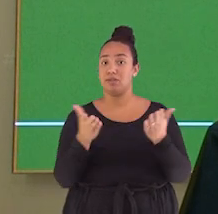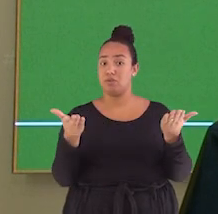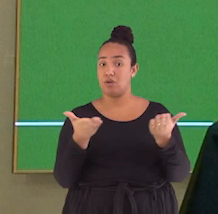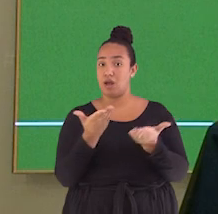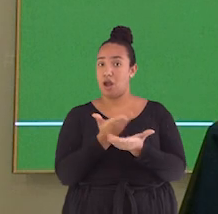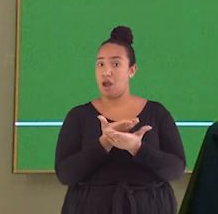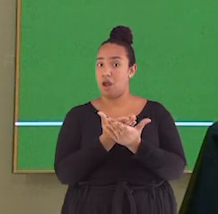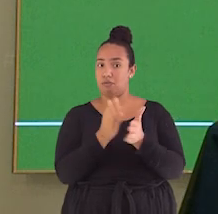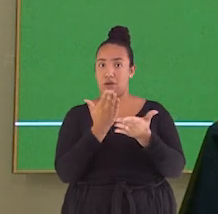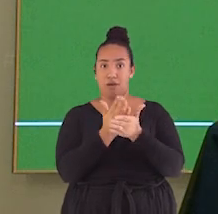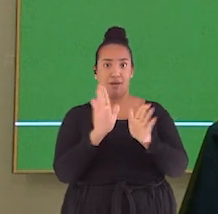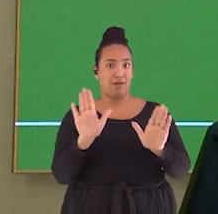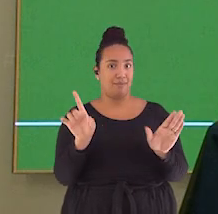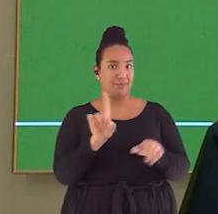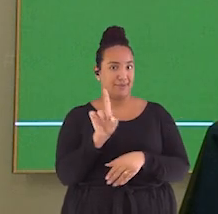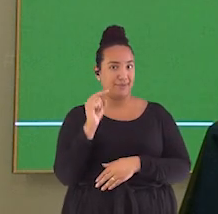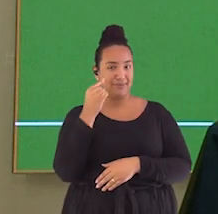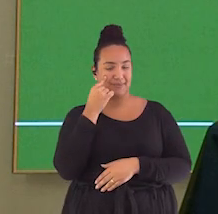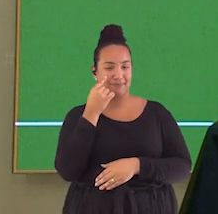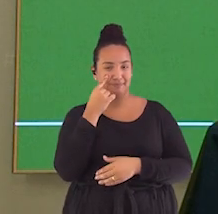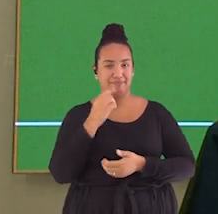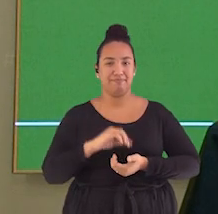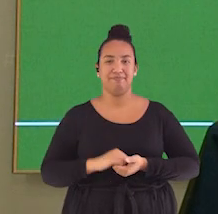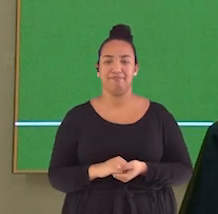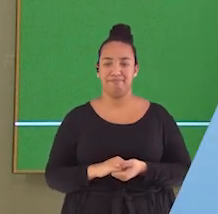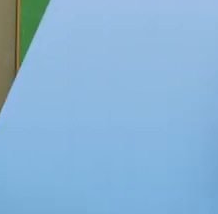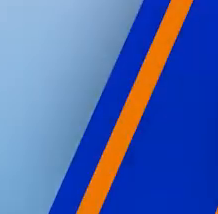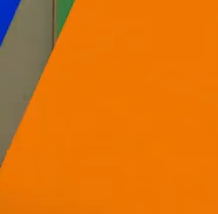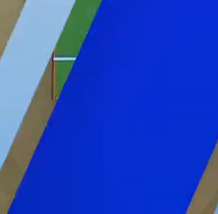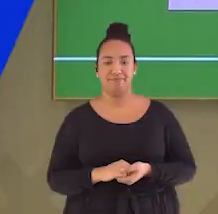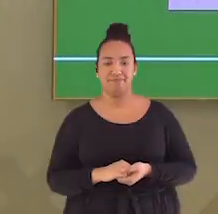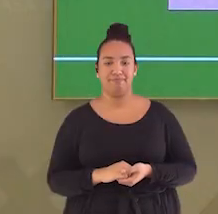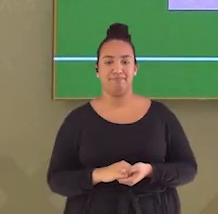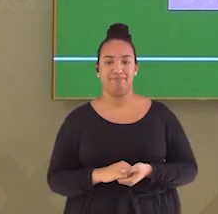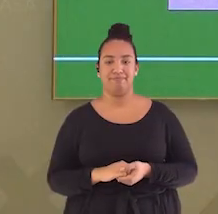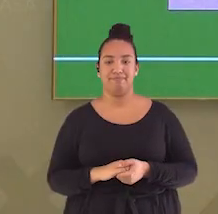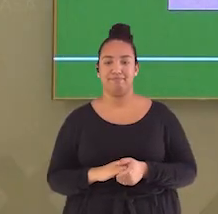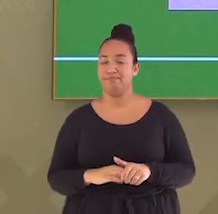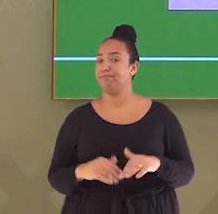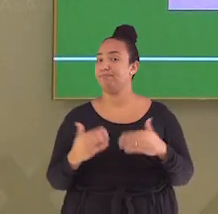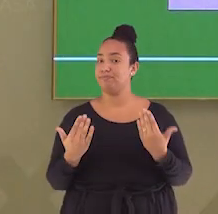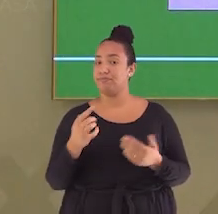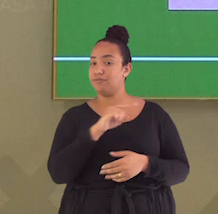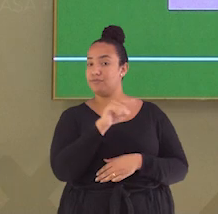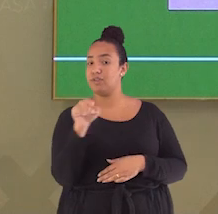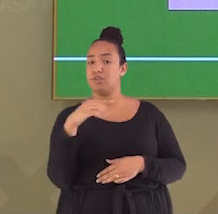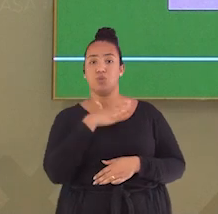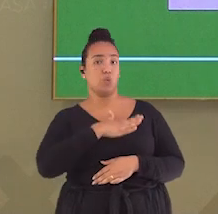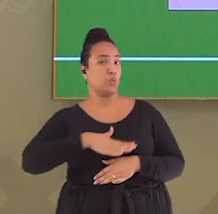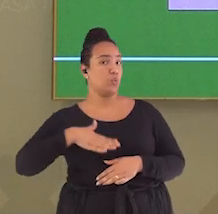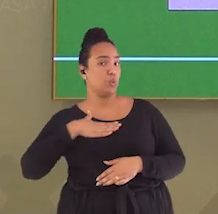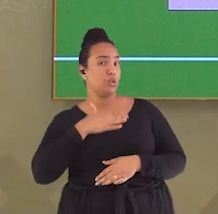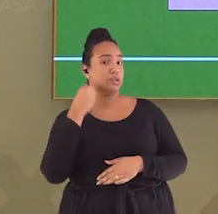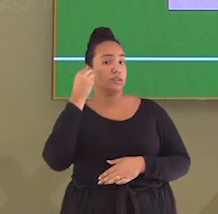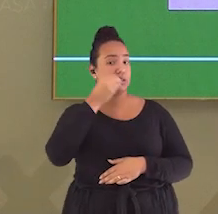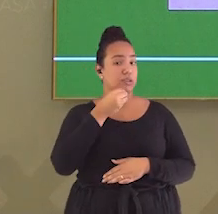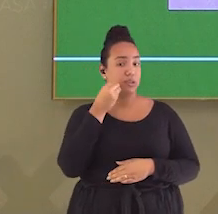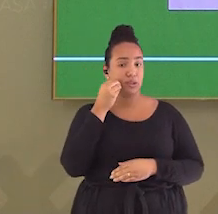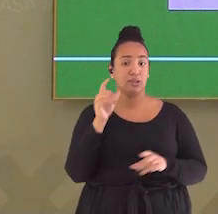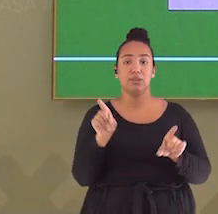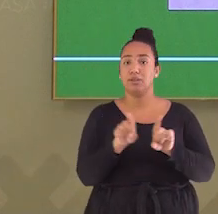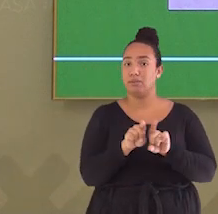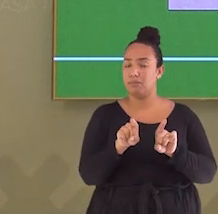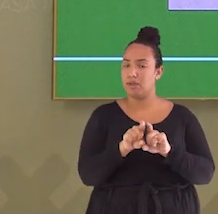aula não acabou, acompanhem aqui comigo. E aí, vocês gostaram do experimento? Faça também o